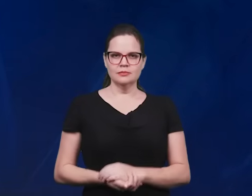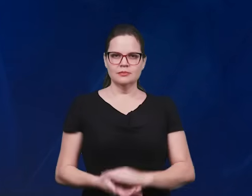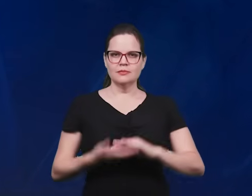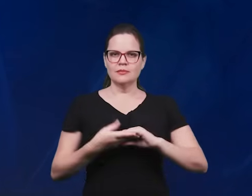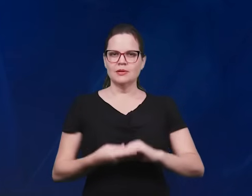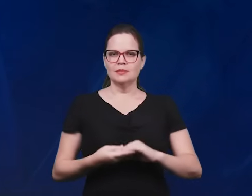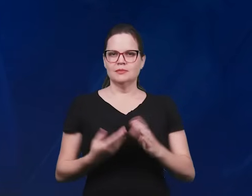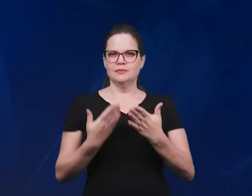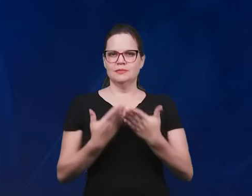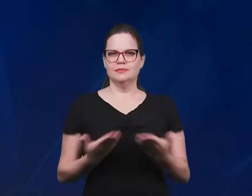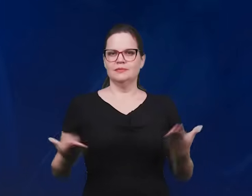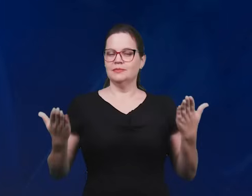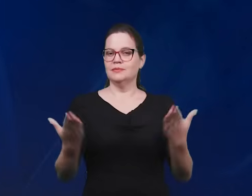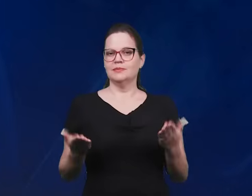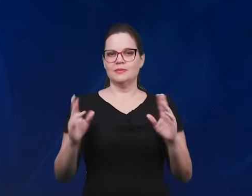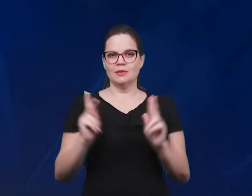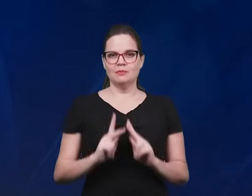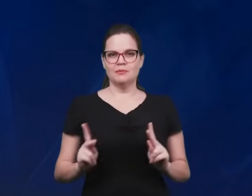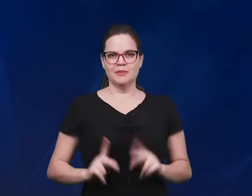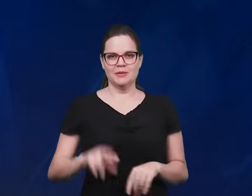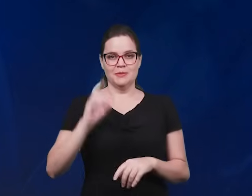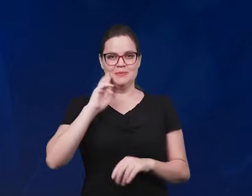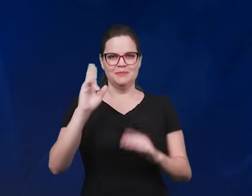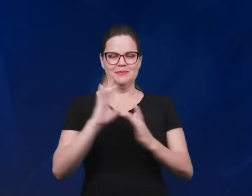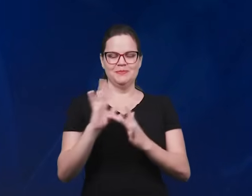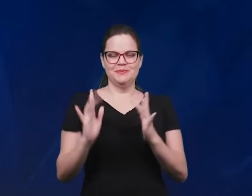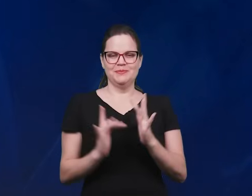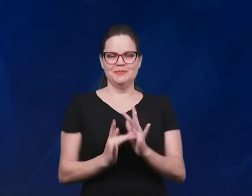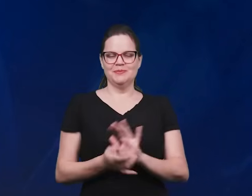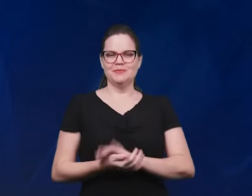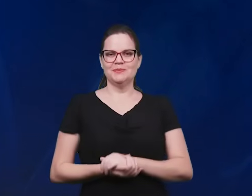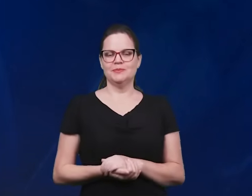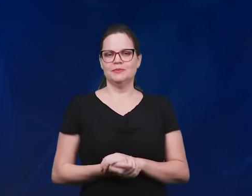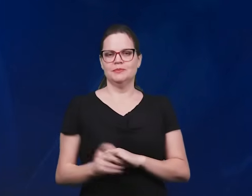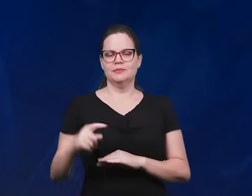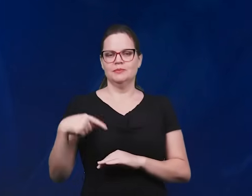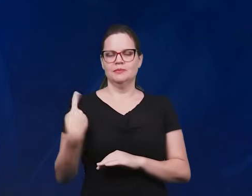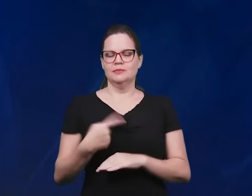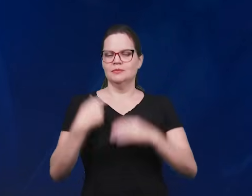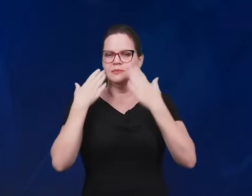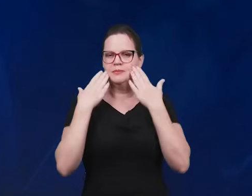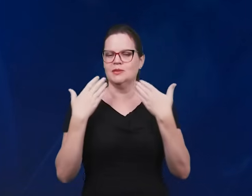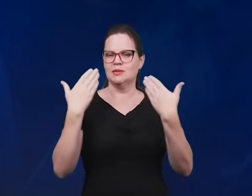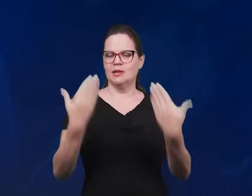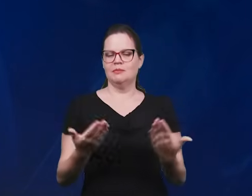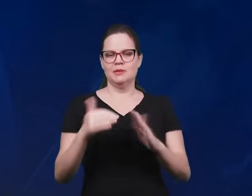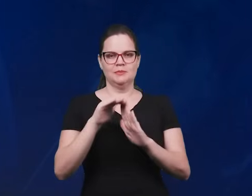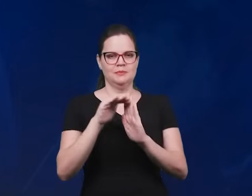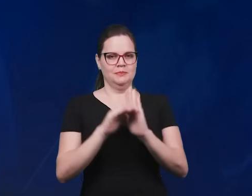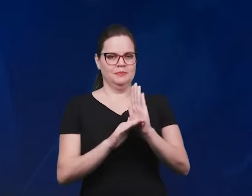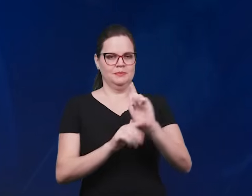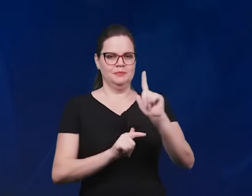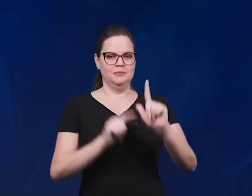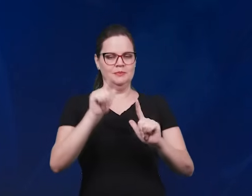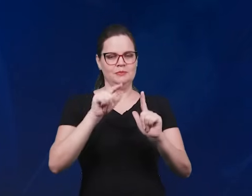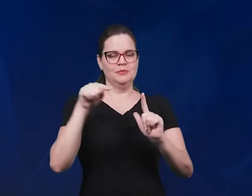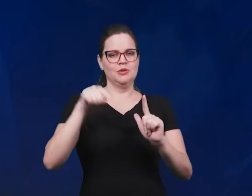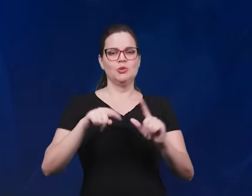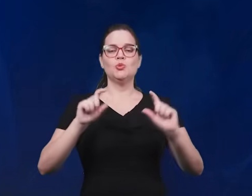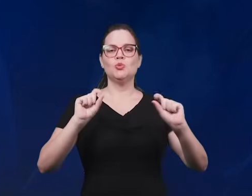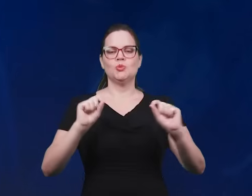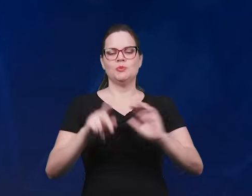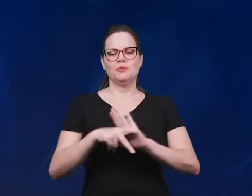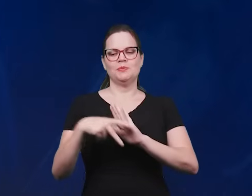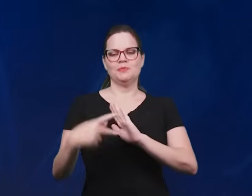Saudamos todos os que nos assistem com a paz do Senhor Jesus Cristo. Estamos apresentando mais uma vez por este canal o programa